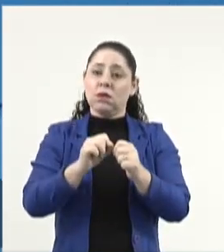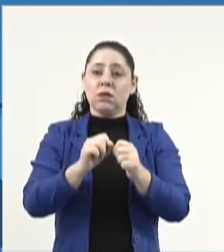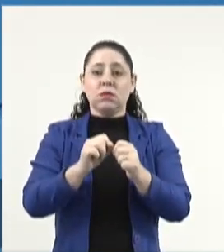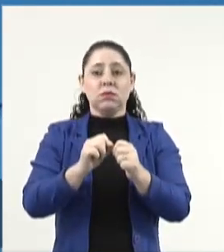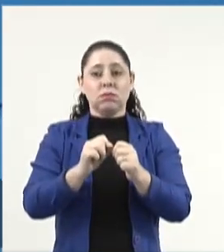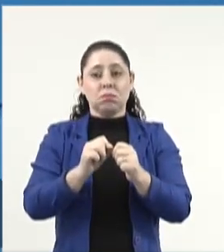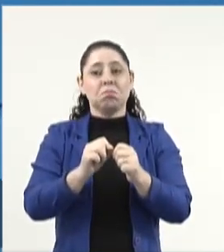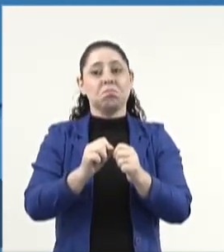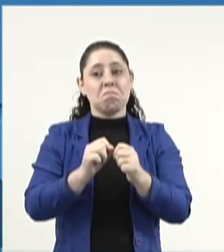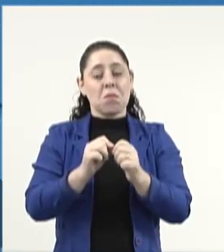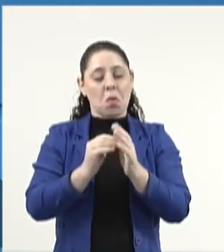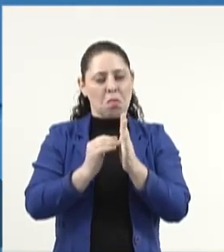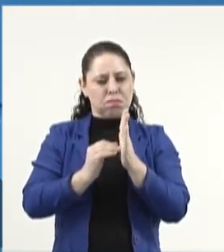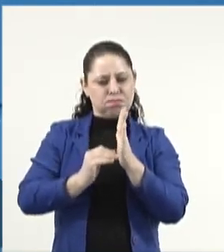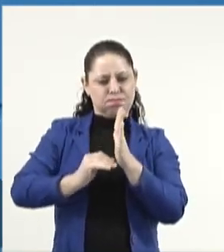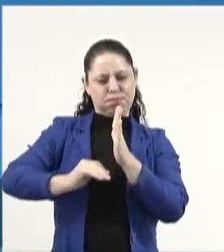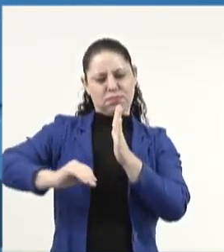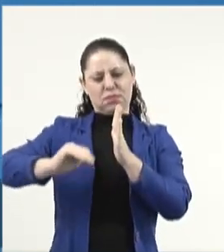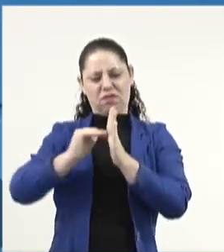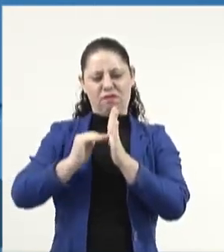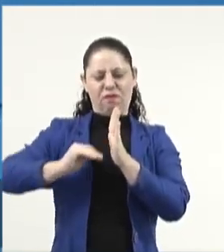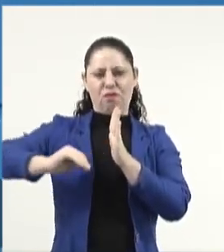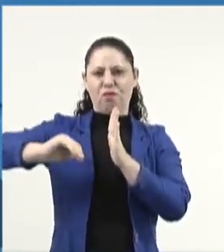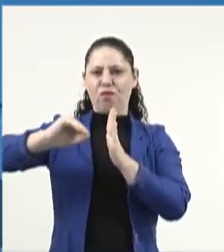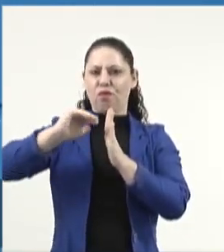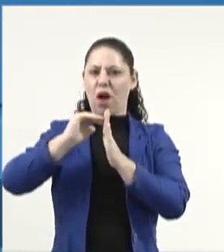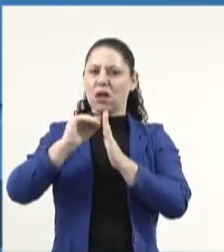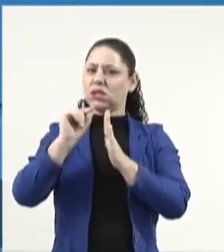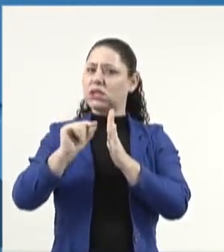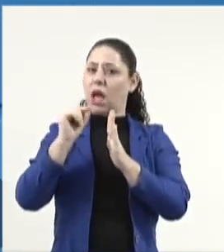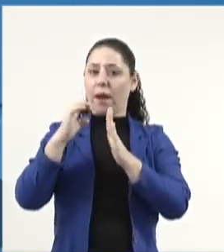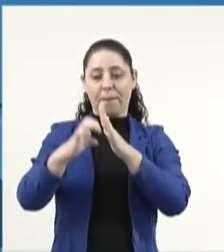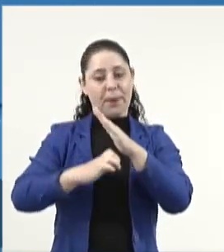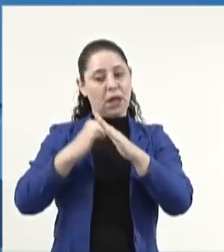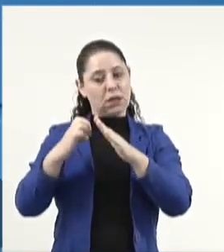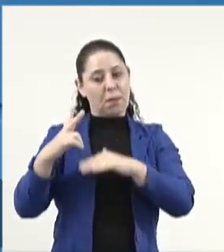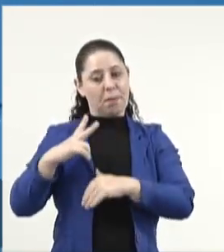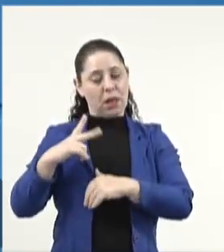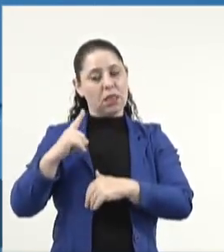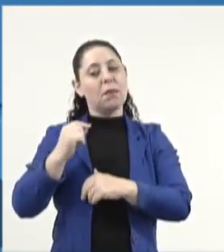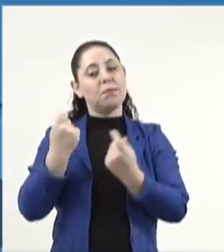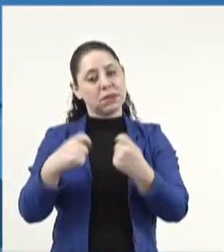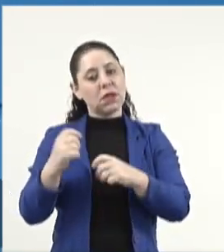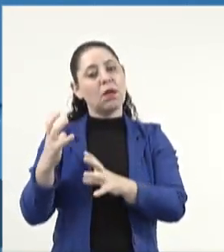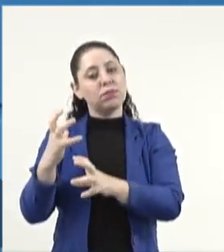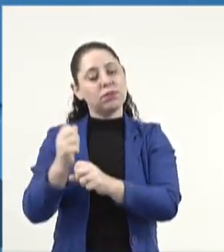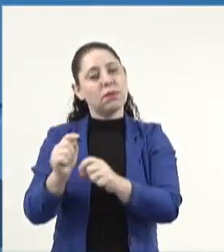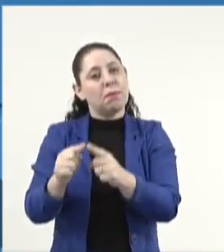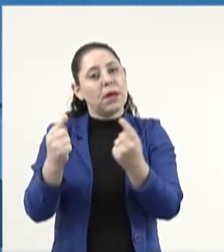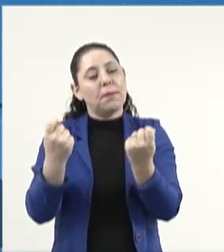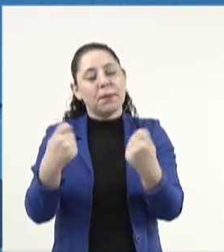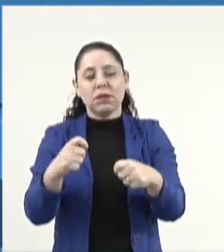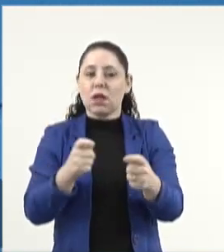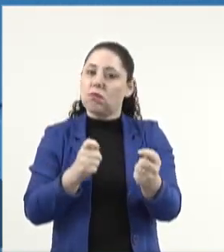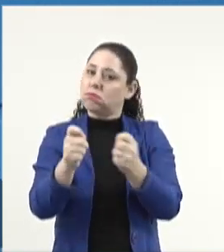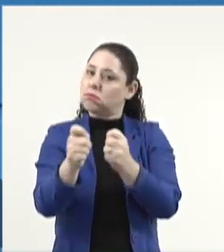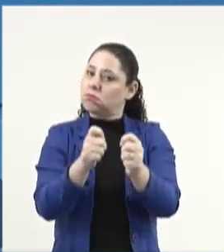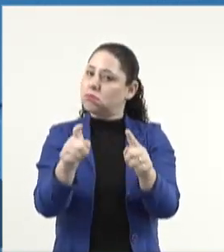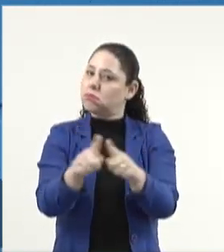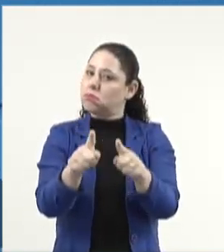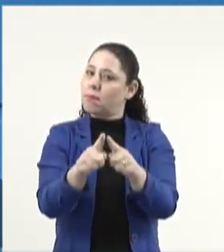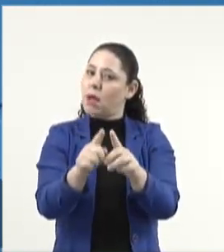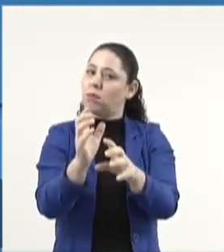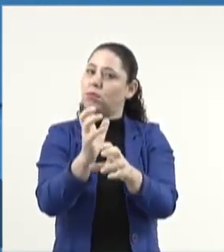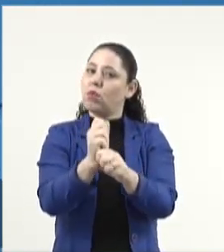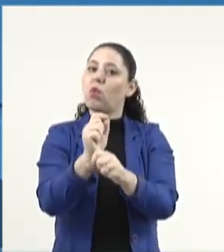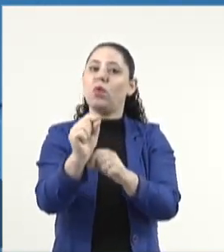questão do aumento, tá certo, dessa forma, visto que a empresa privada precisa ter lucro, mas precisa ter um controle também desse lucro,